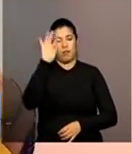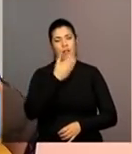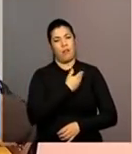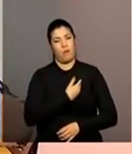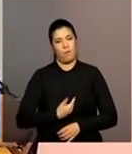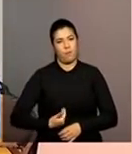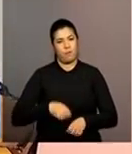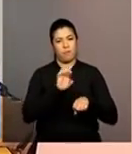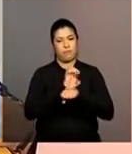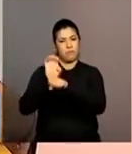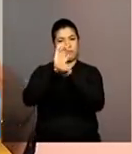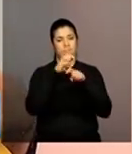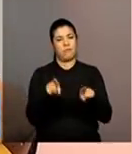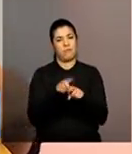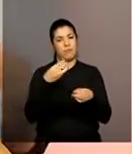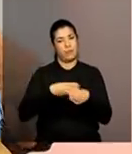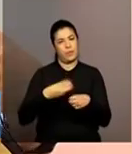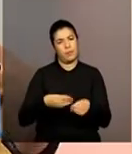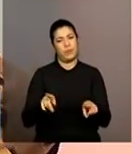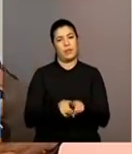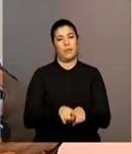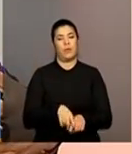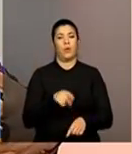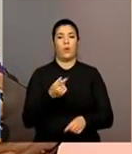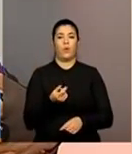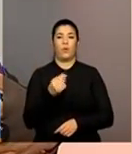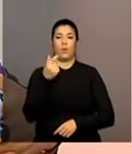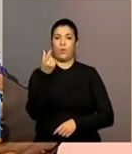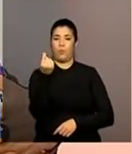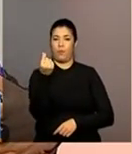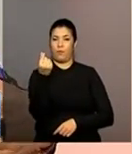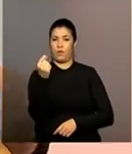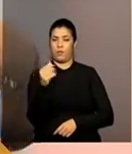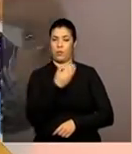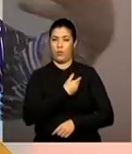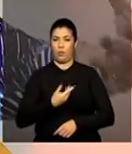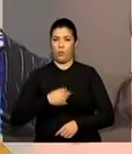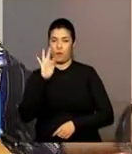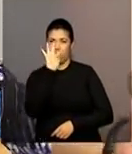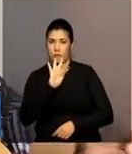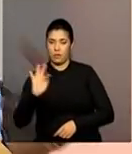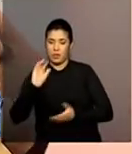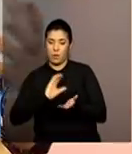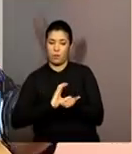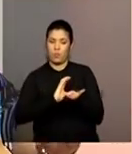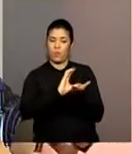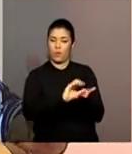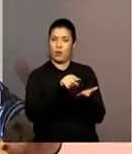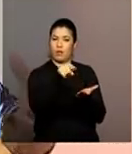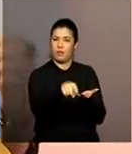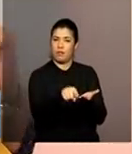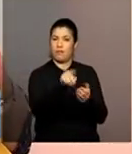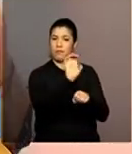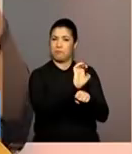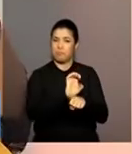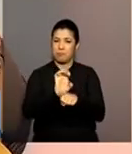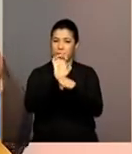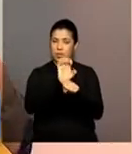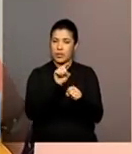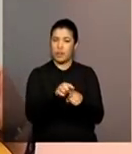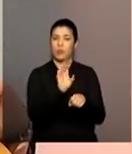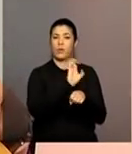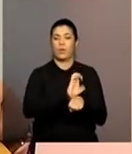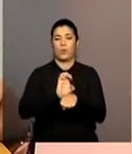e municipais o conf financiamento do governo federal atinge uma gama de de municípios conforme o